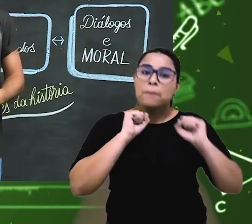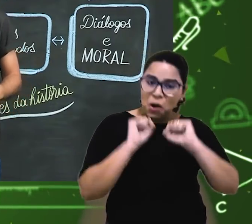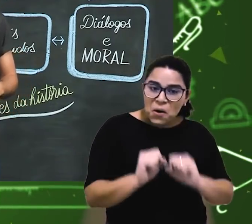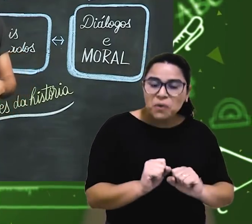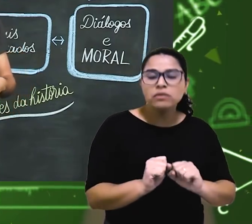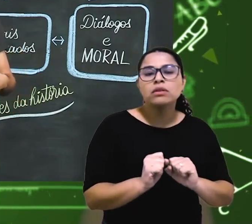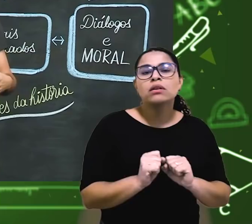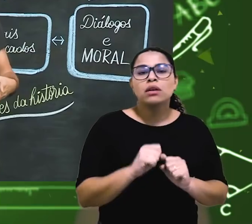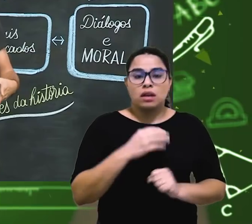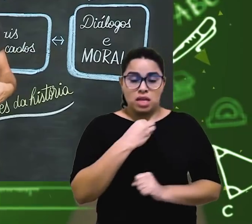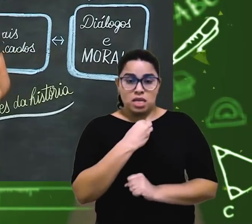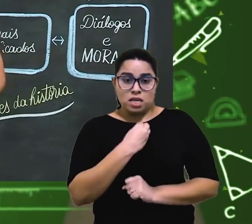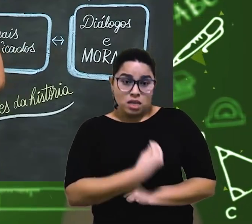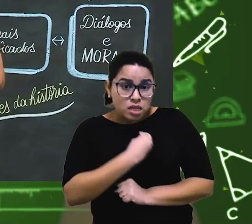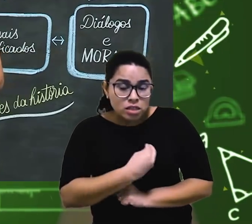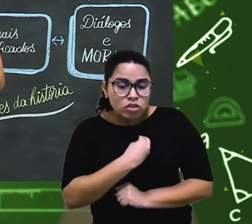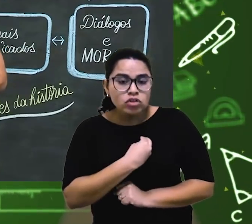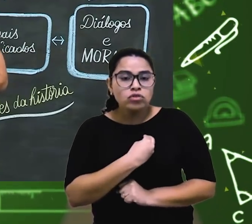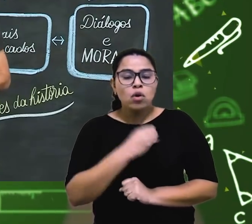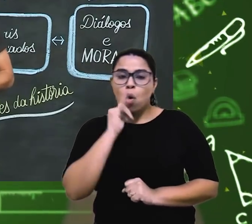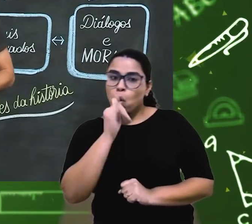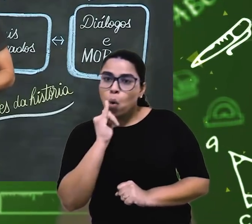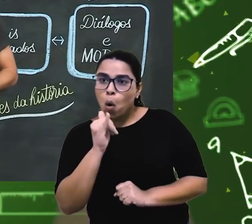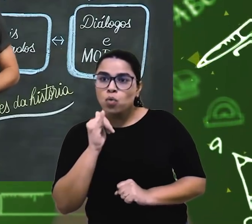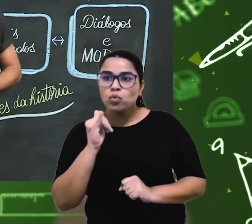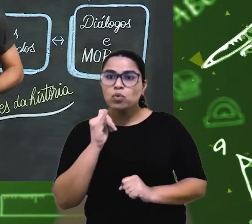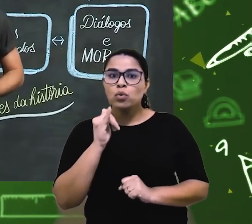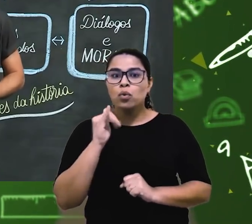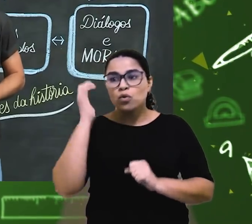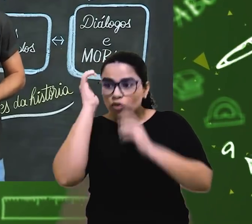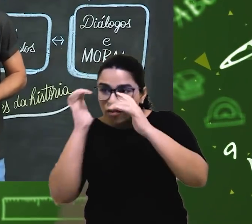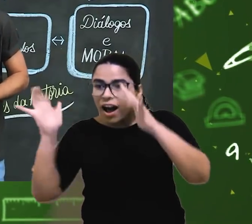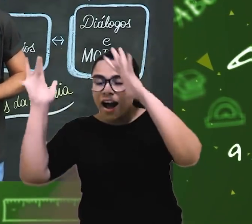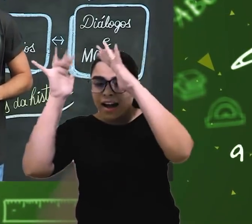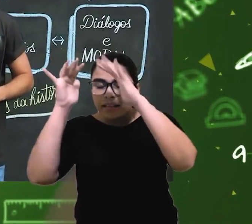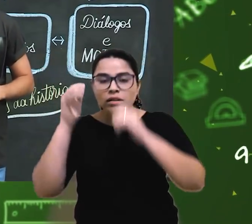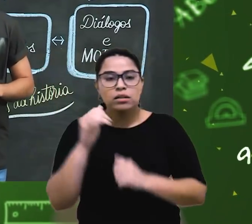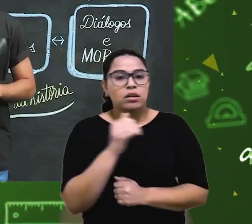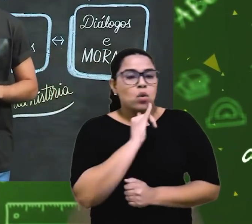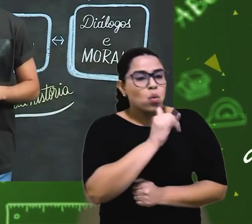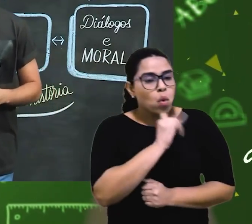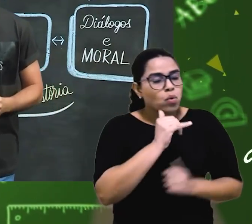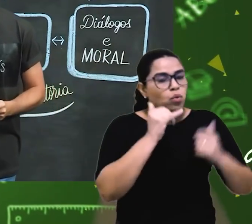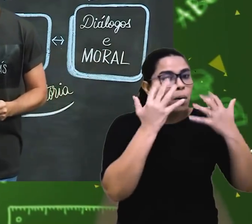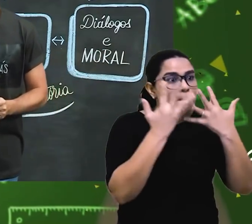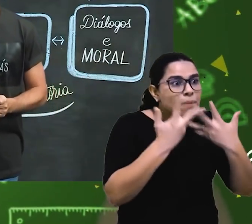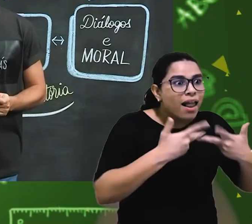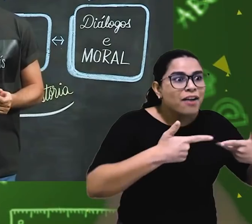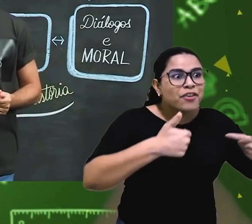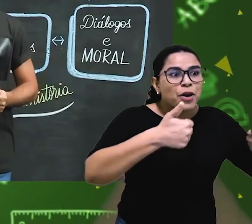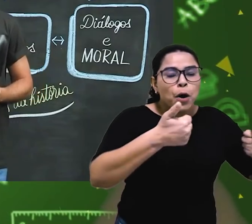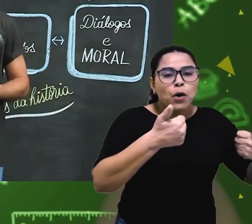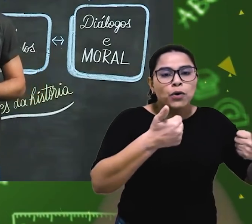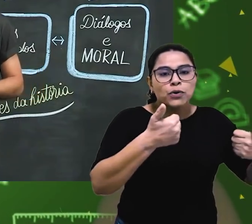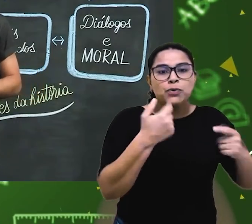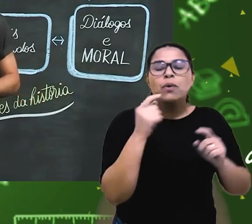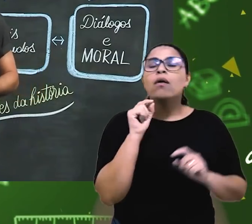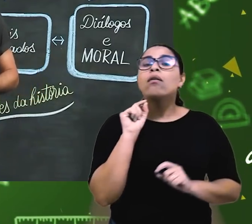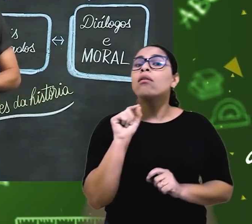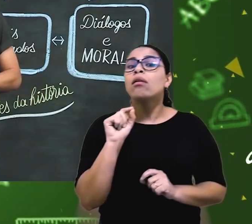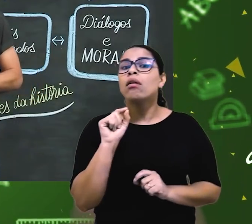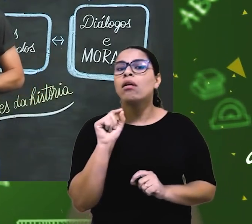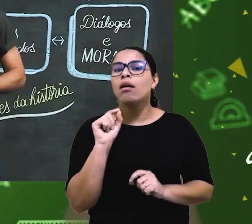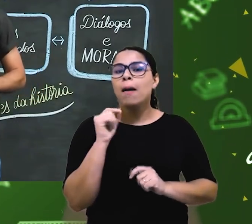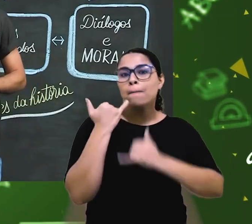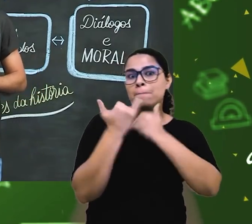conto. Existe o conto de fadas, existe o conto maravilhoso, que são contos que brincam mais com a fantasia. Então existem